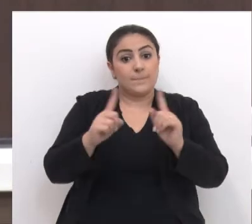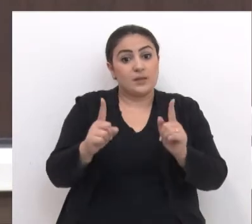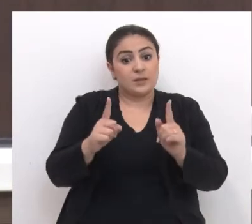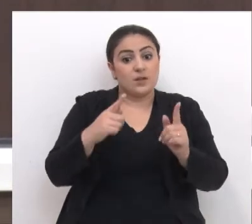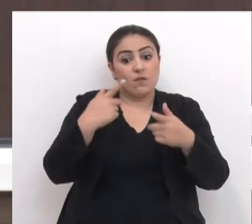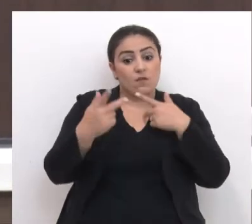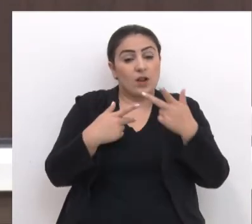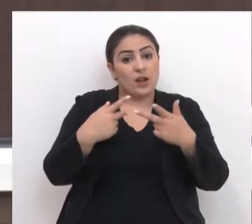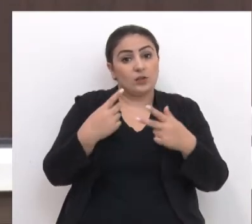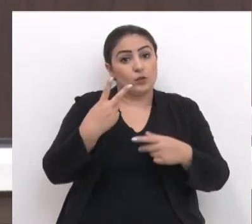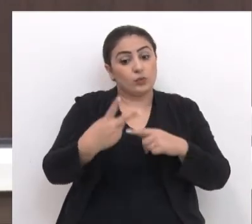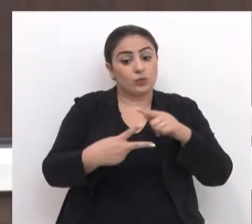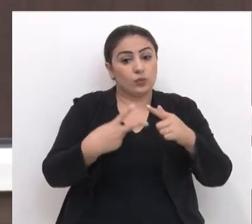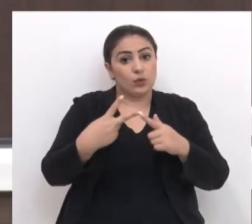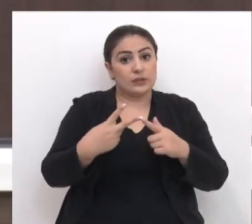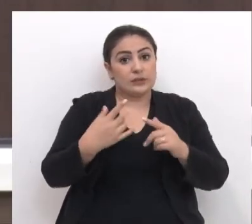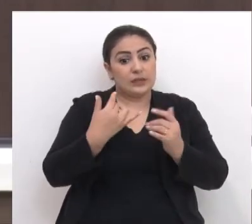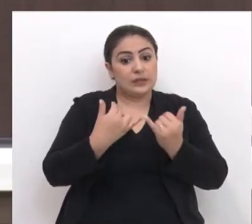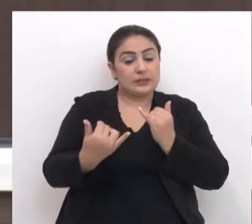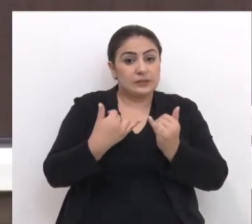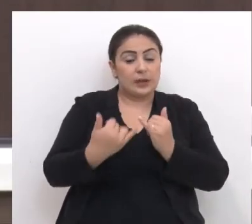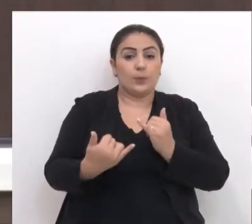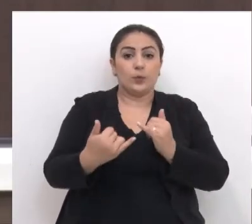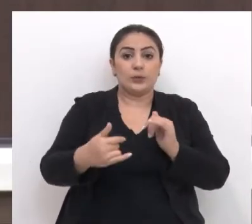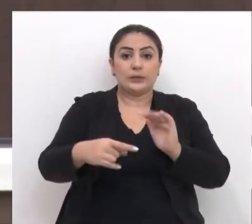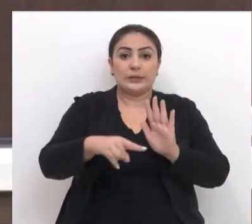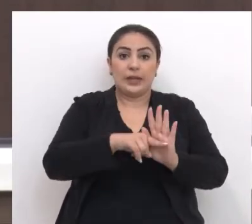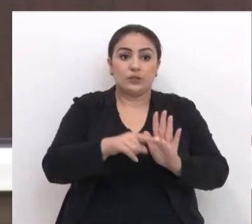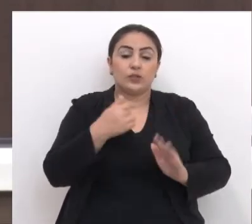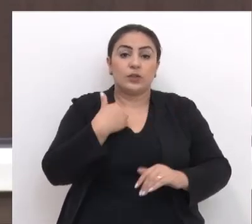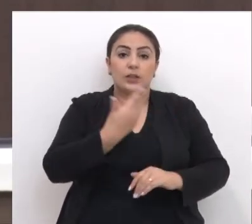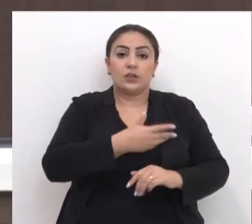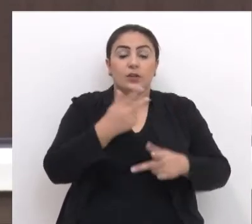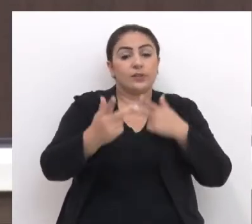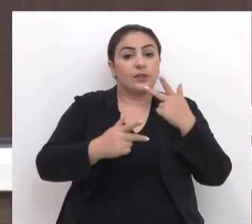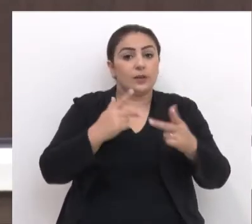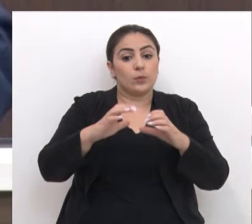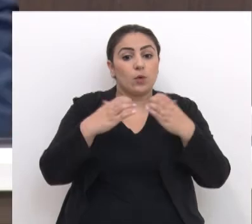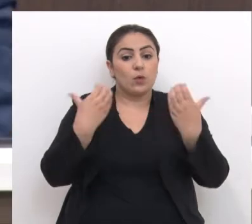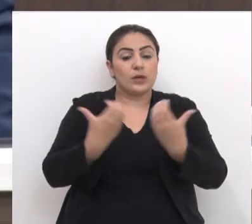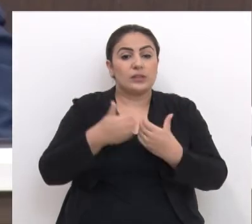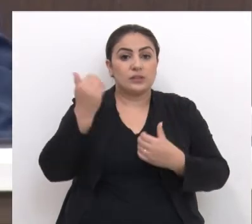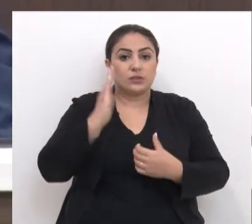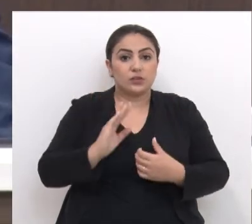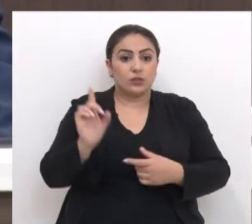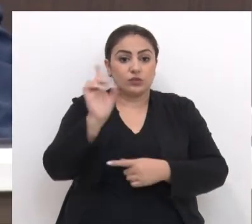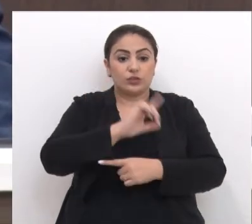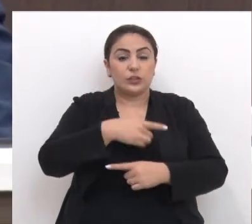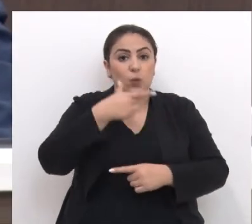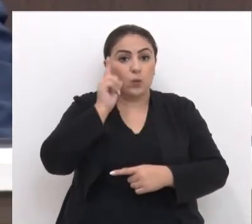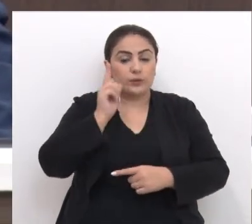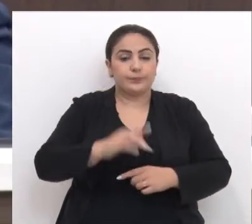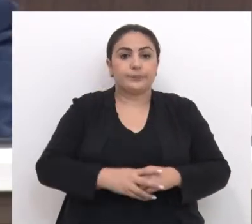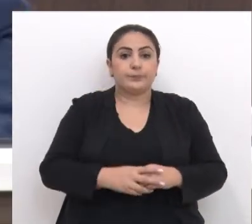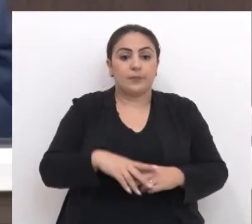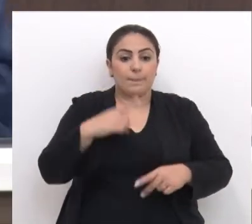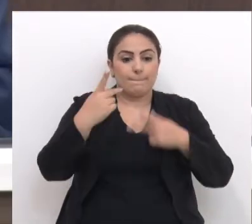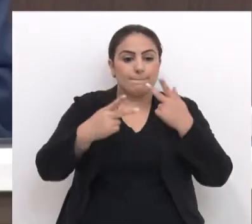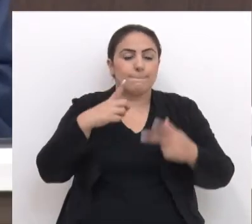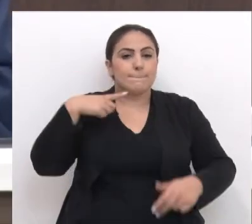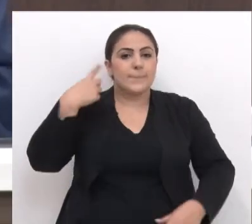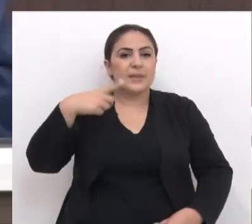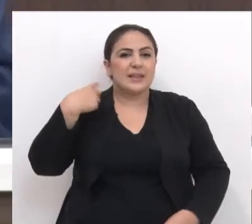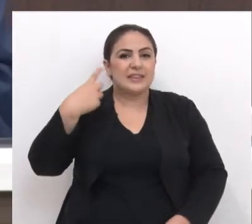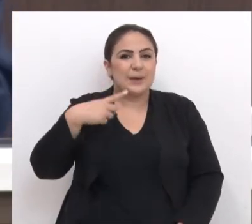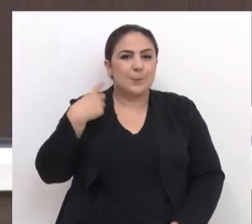Mas vou tratar aqui de dois exemplos extremamente negativos que nós vislumbramos no Congresso Nacional no dia de ontem. O pronunciamento